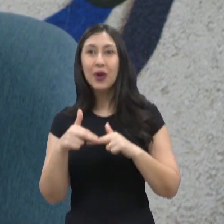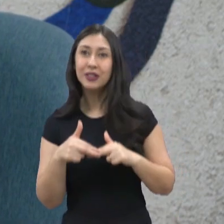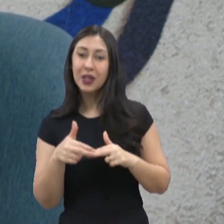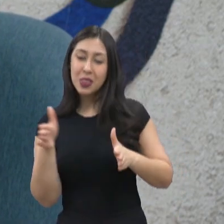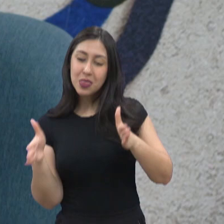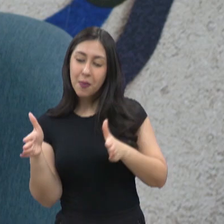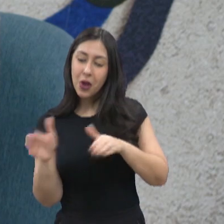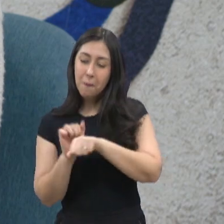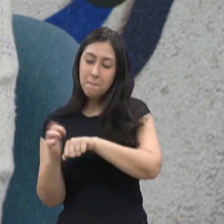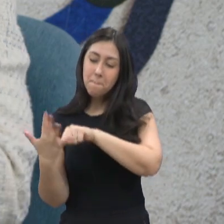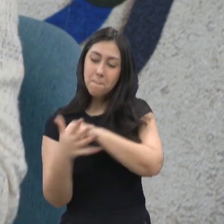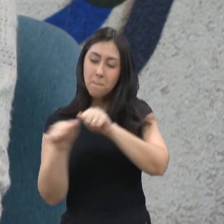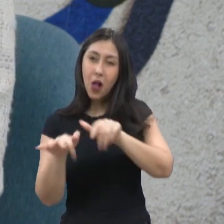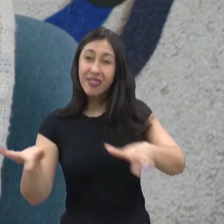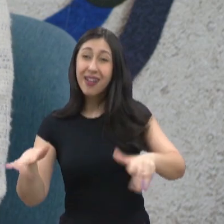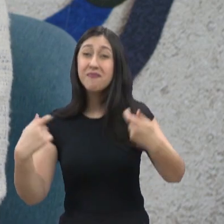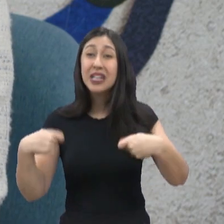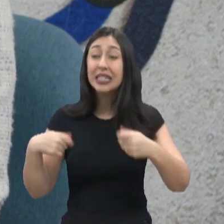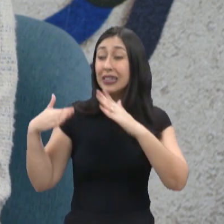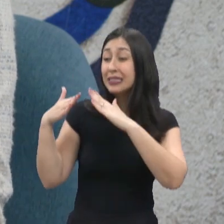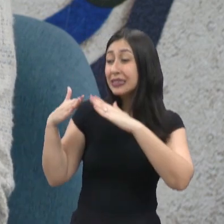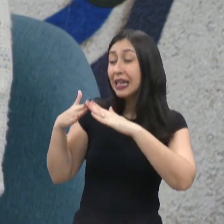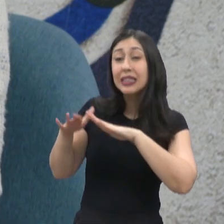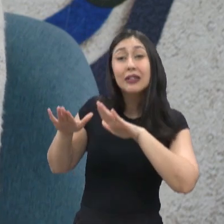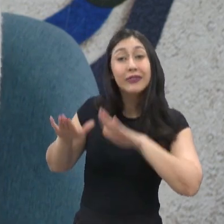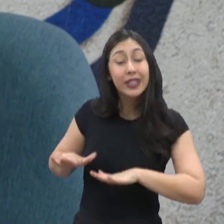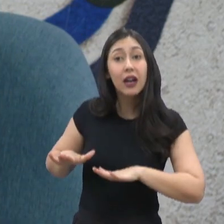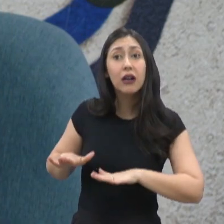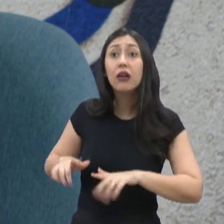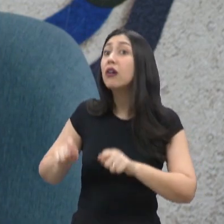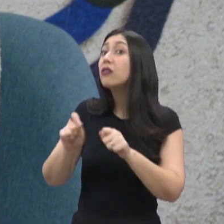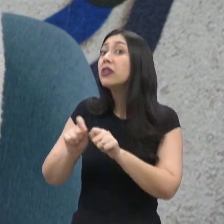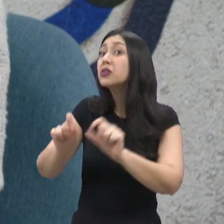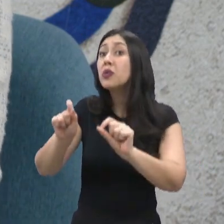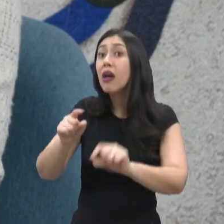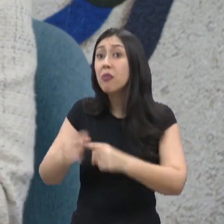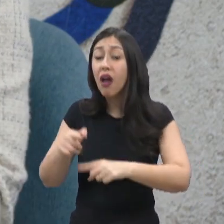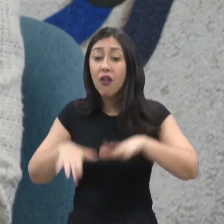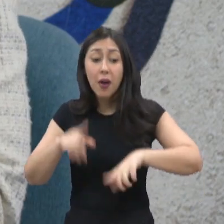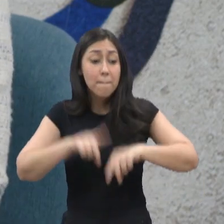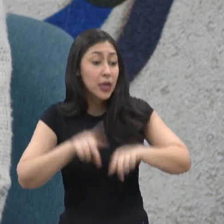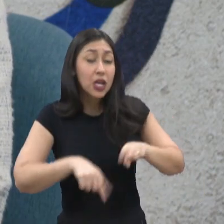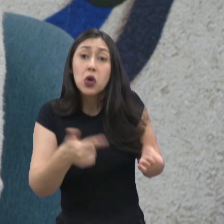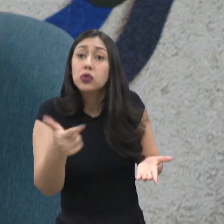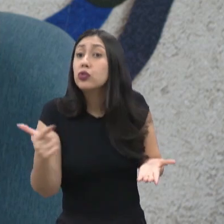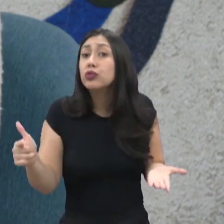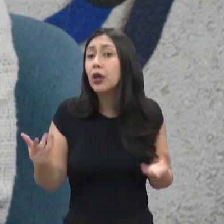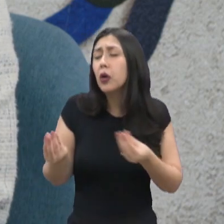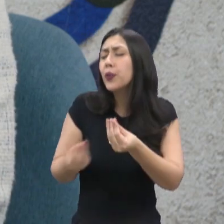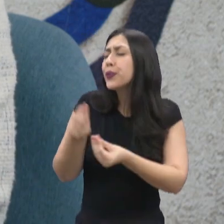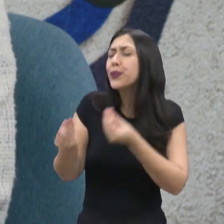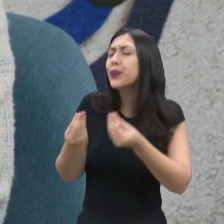reclusas dentro das suas casas, sem espaço para treinar, sem equipamentos, né, para utilizar, o que elas poderiam fazer ali que